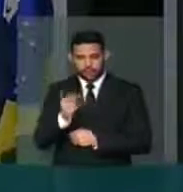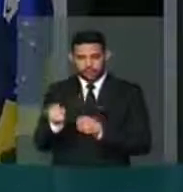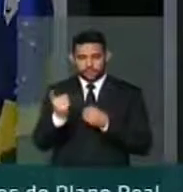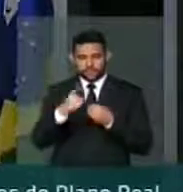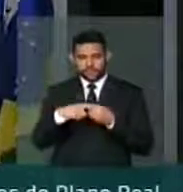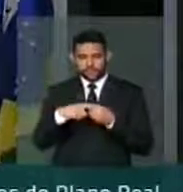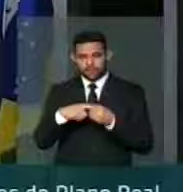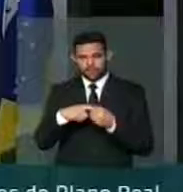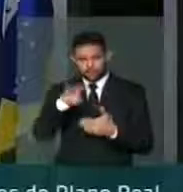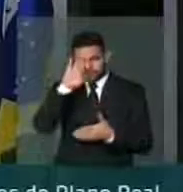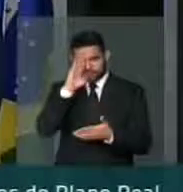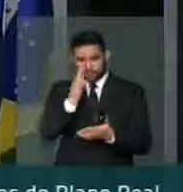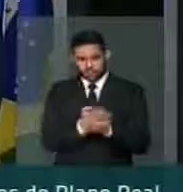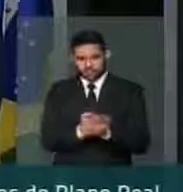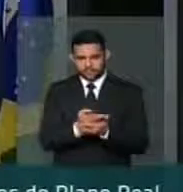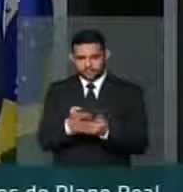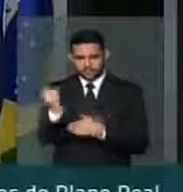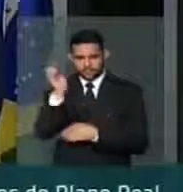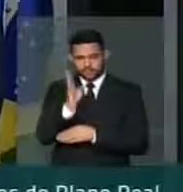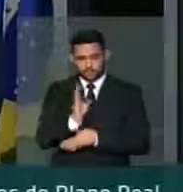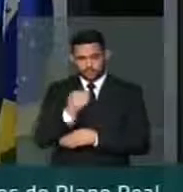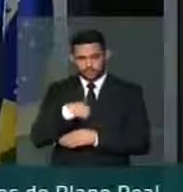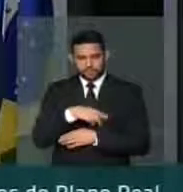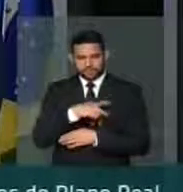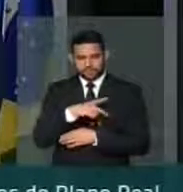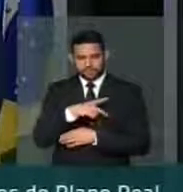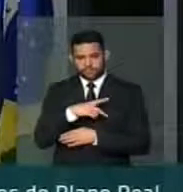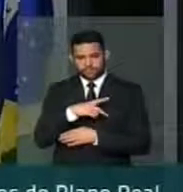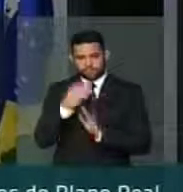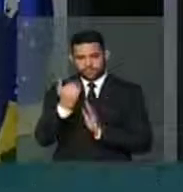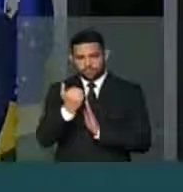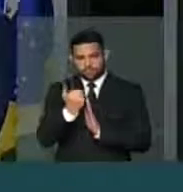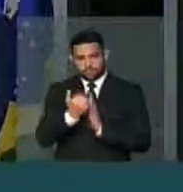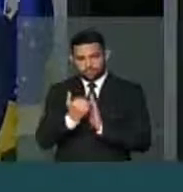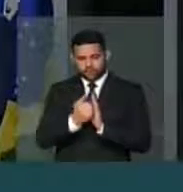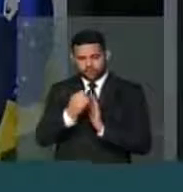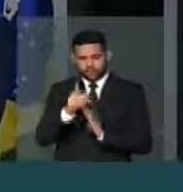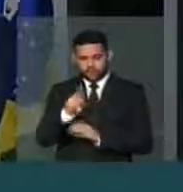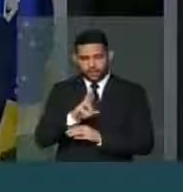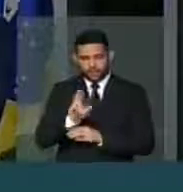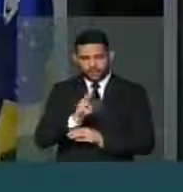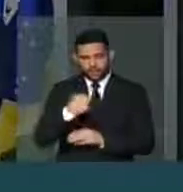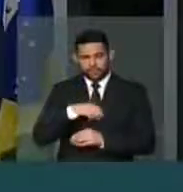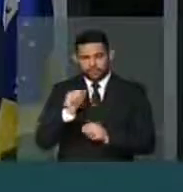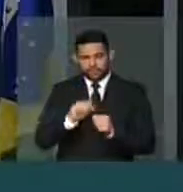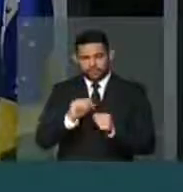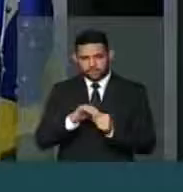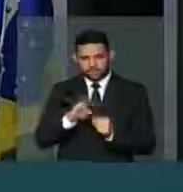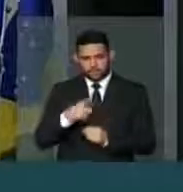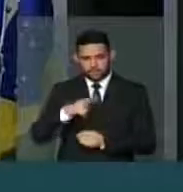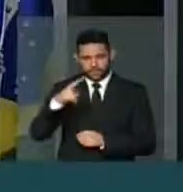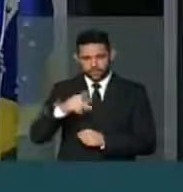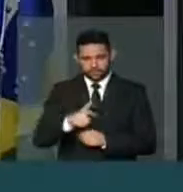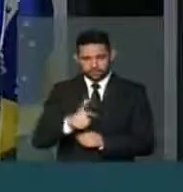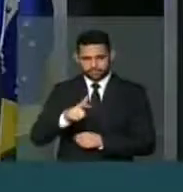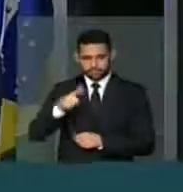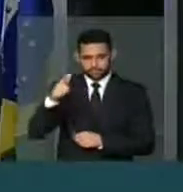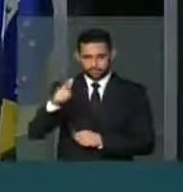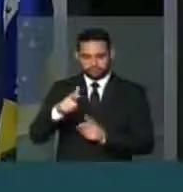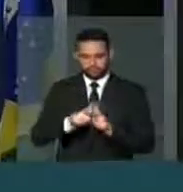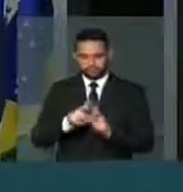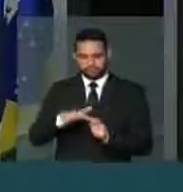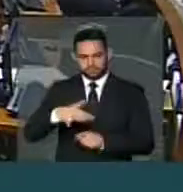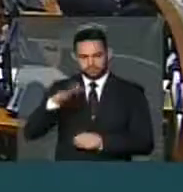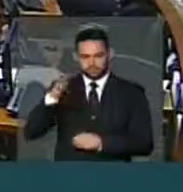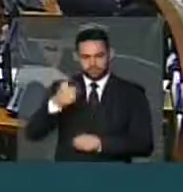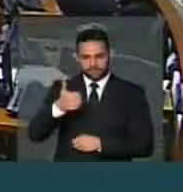à credibilidade do país. Segundo ele, o Plano Real foi importante para conter uma inflação crescente que vinha